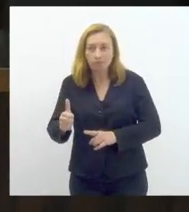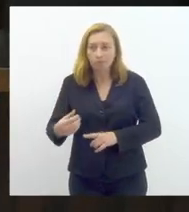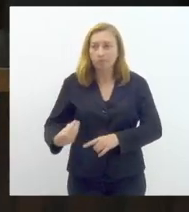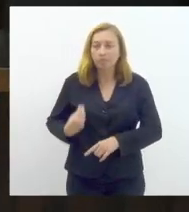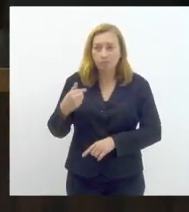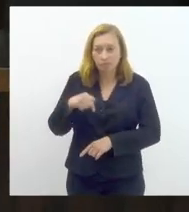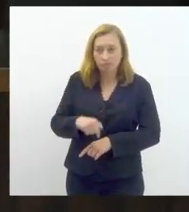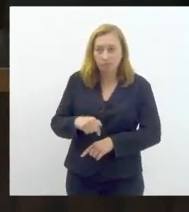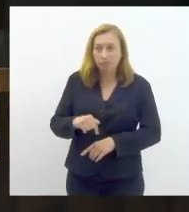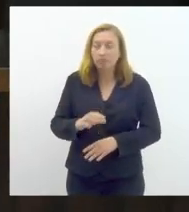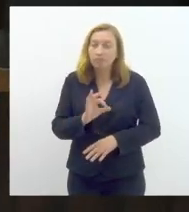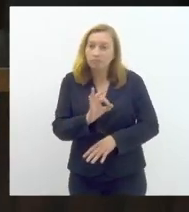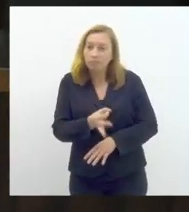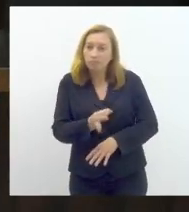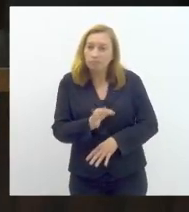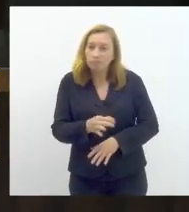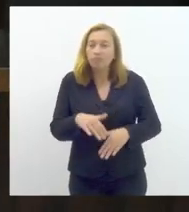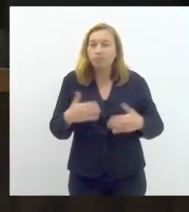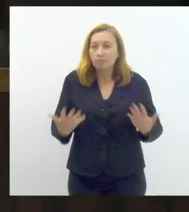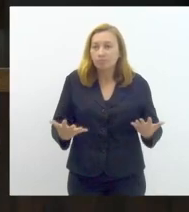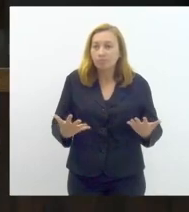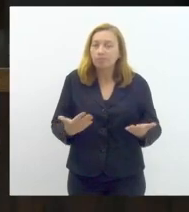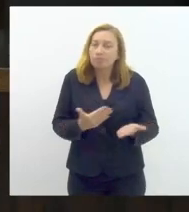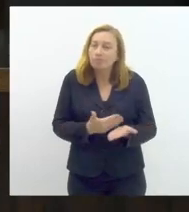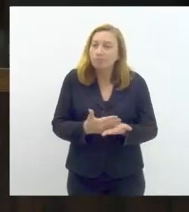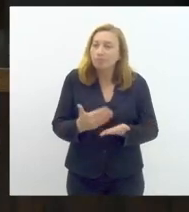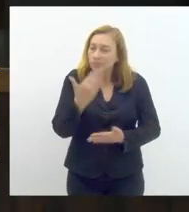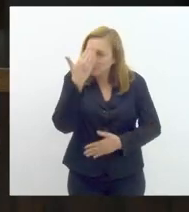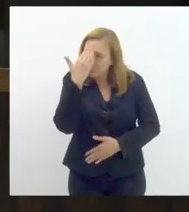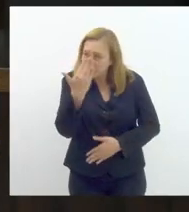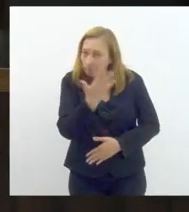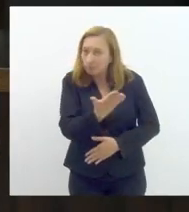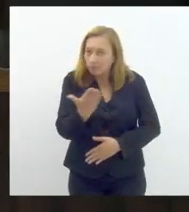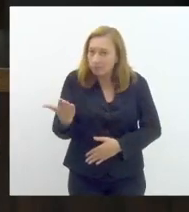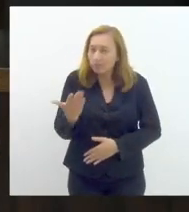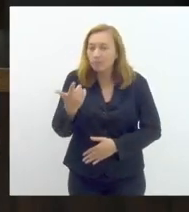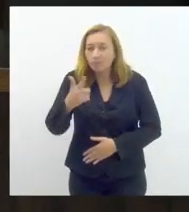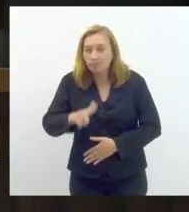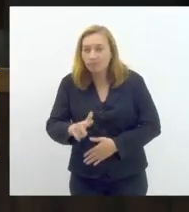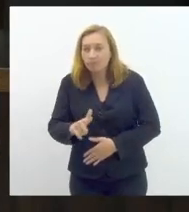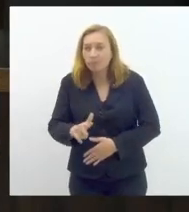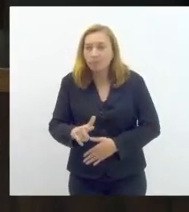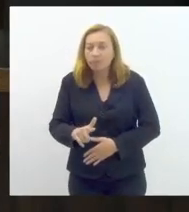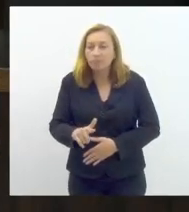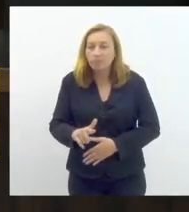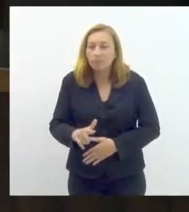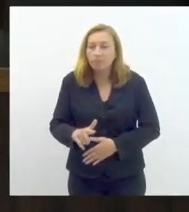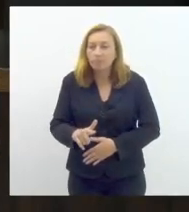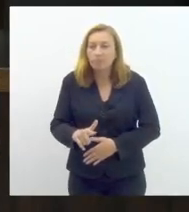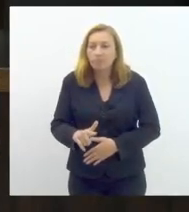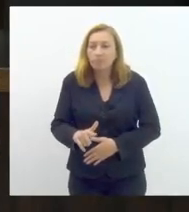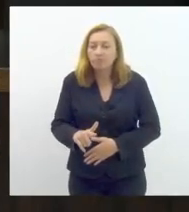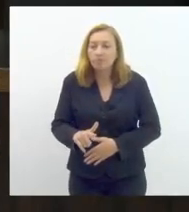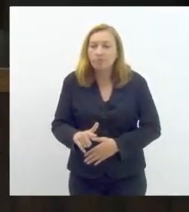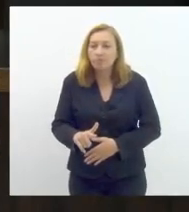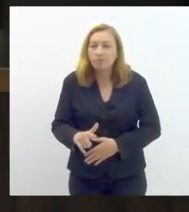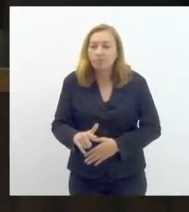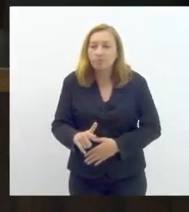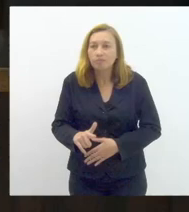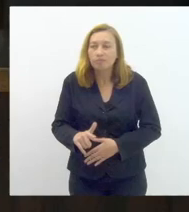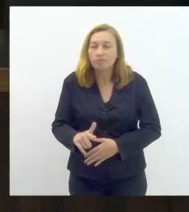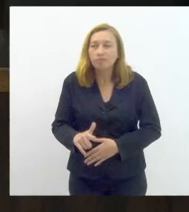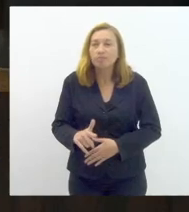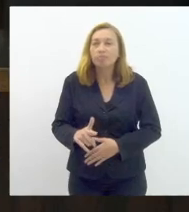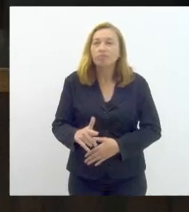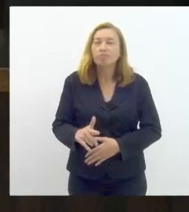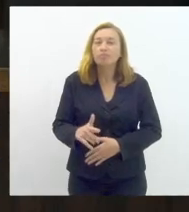aqui, certo? Então, eu quero começar agradecendo a vocês novamente, né? E deixar claro mais